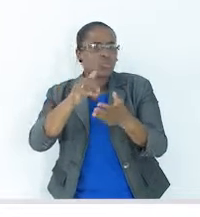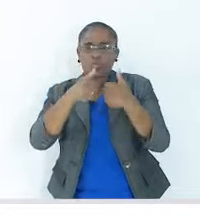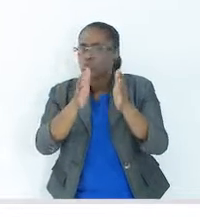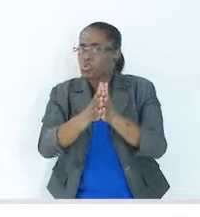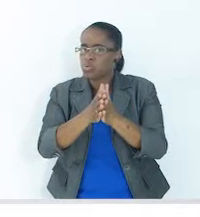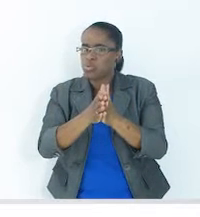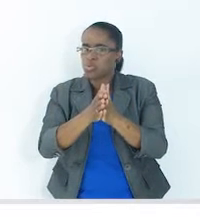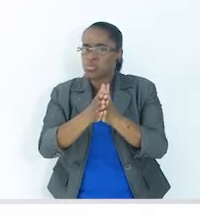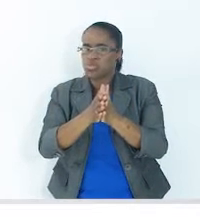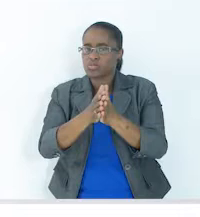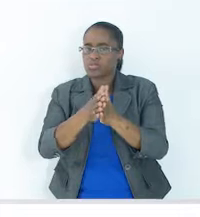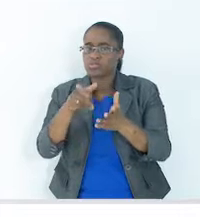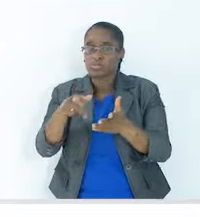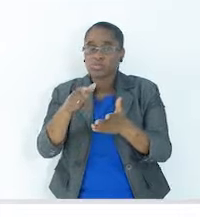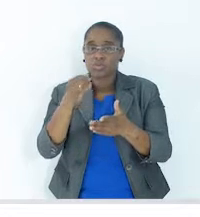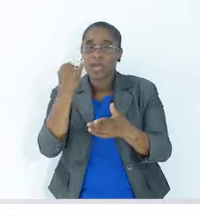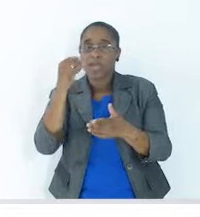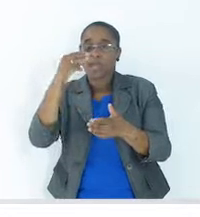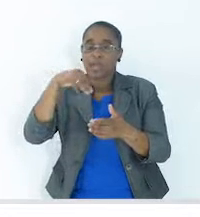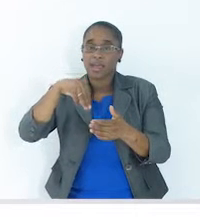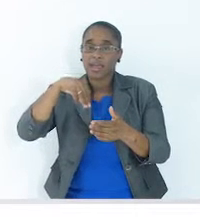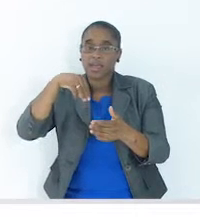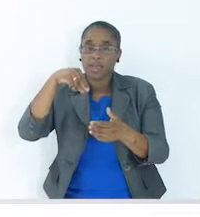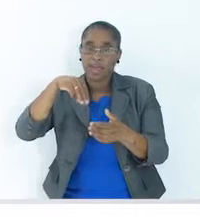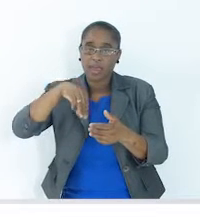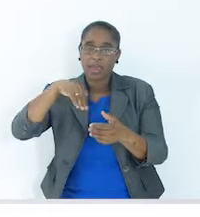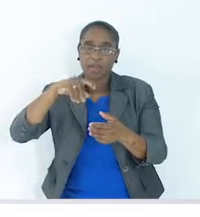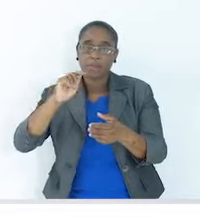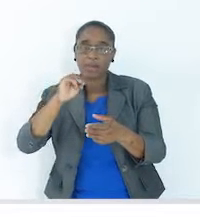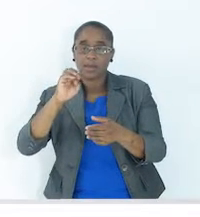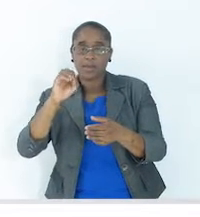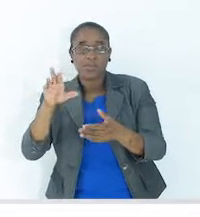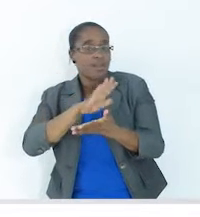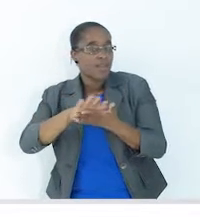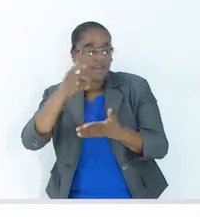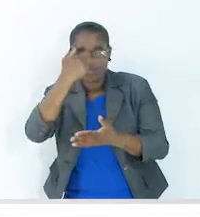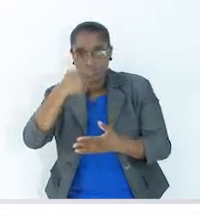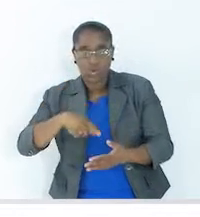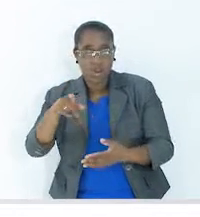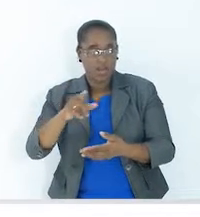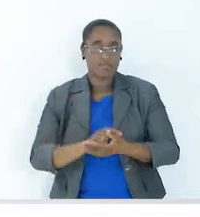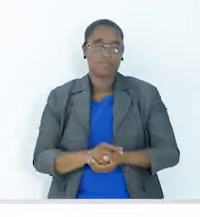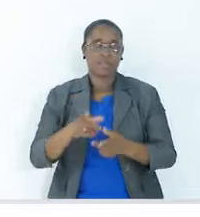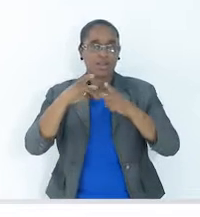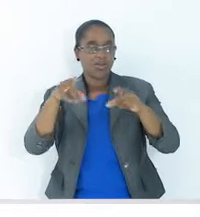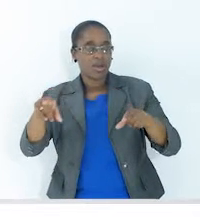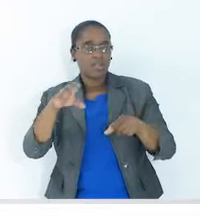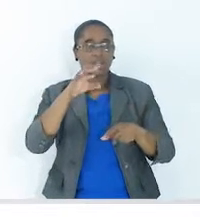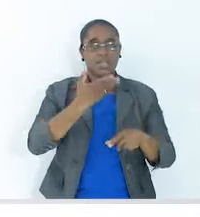bem? Nada pessoal lá dentro. E a linguagem aqui é do caráter